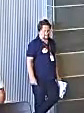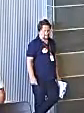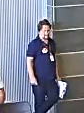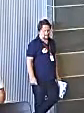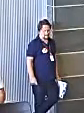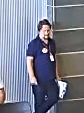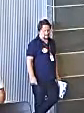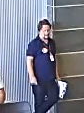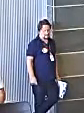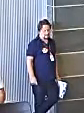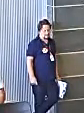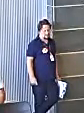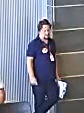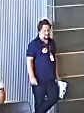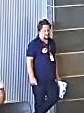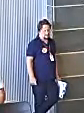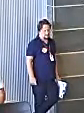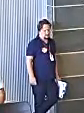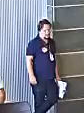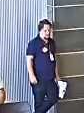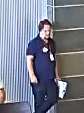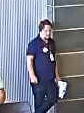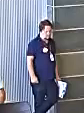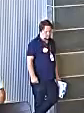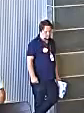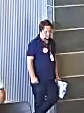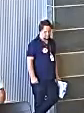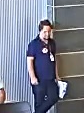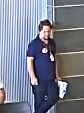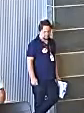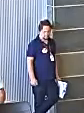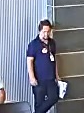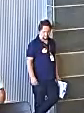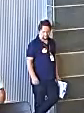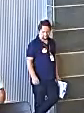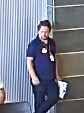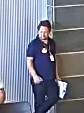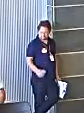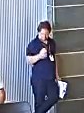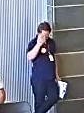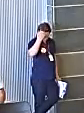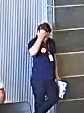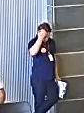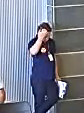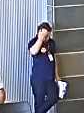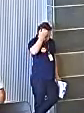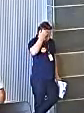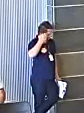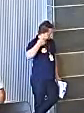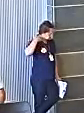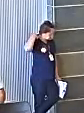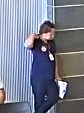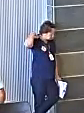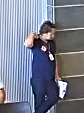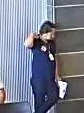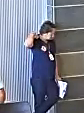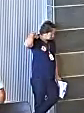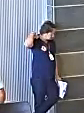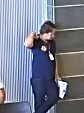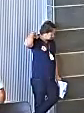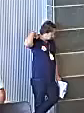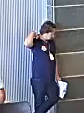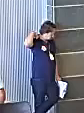de dois colegas nossos não poder vir na manifestação porque não oferecia segurança para eles então gente o assunto é sério